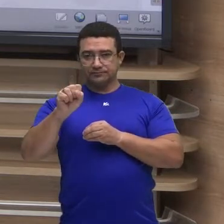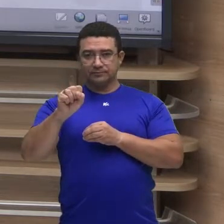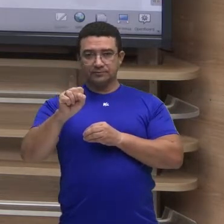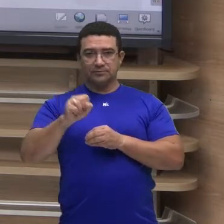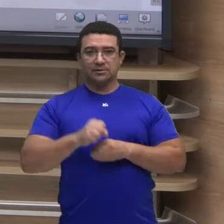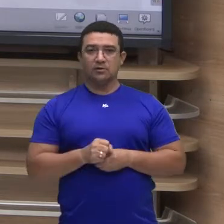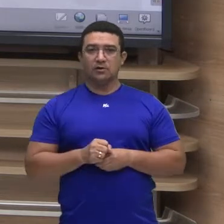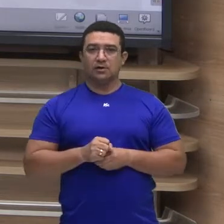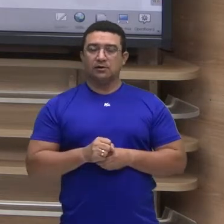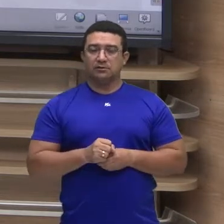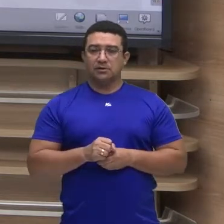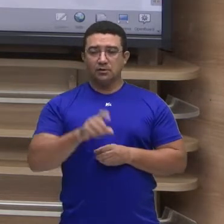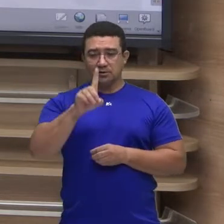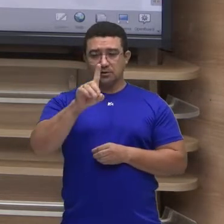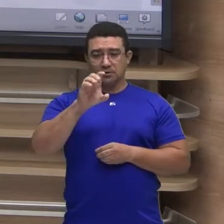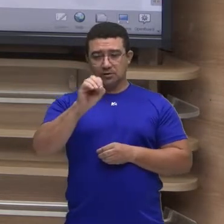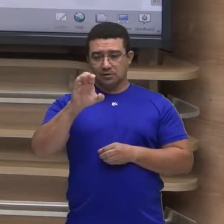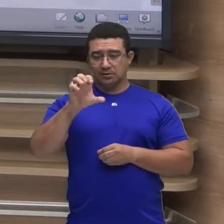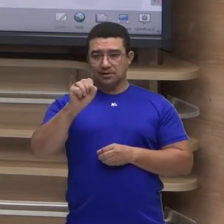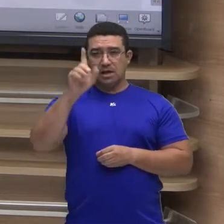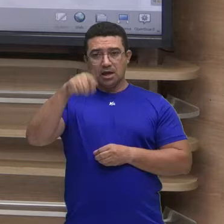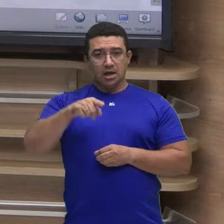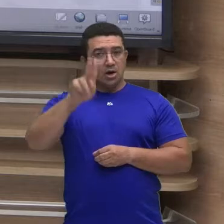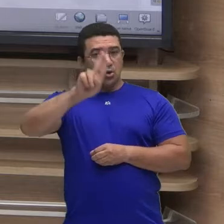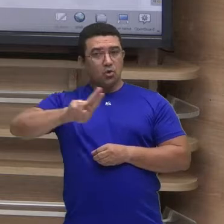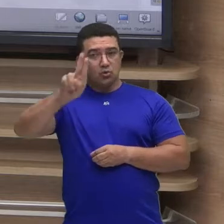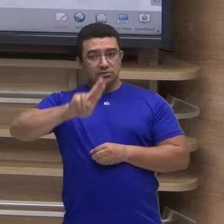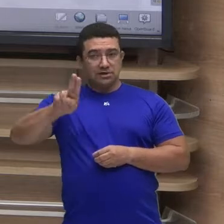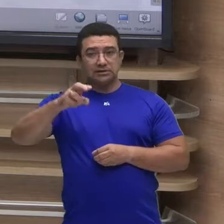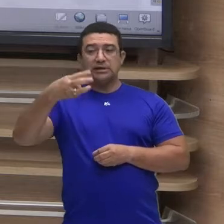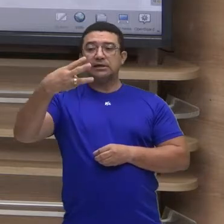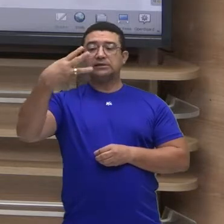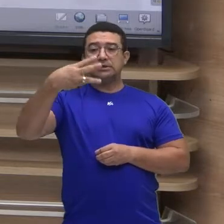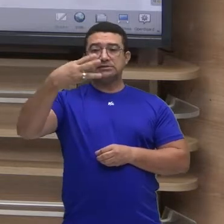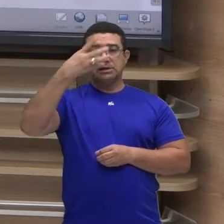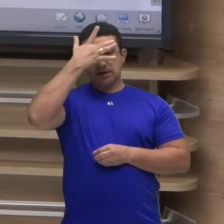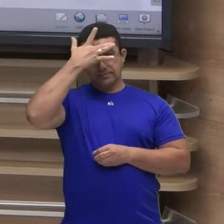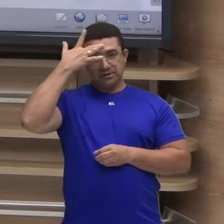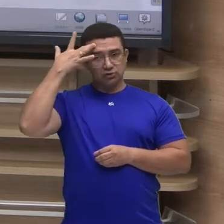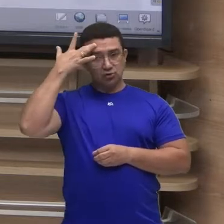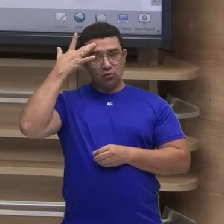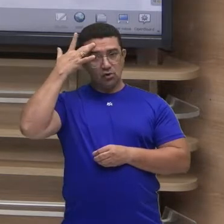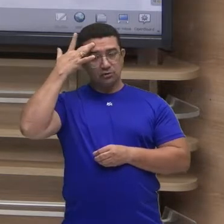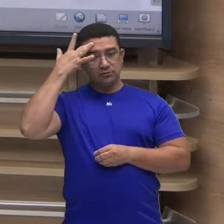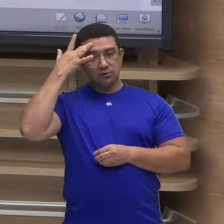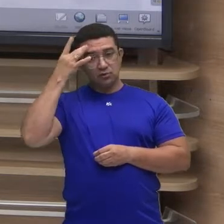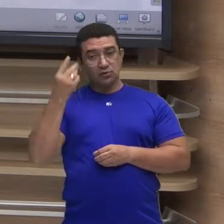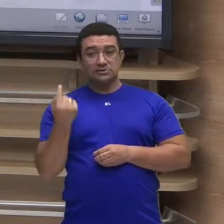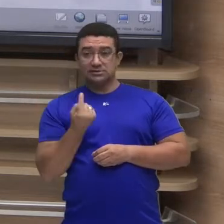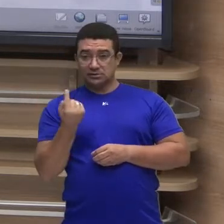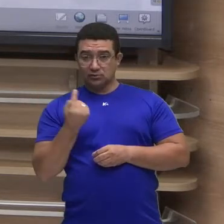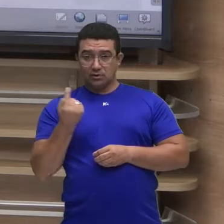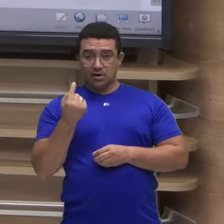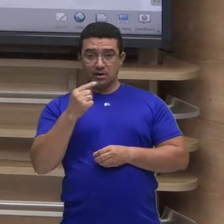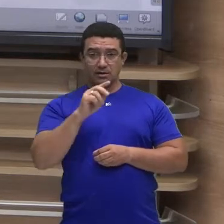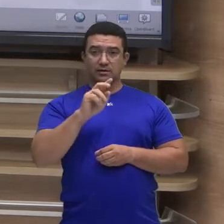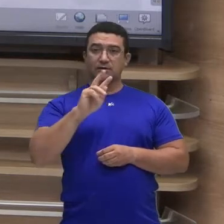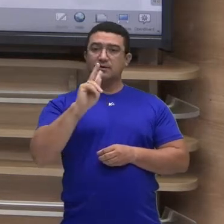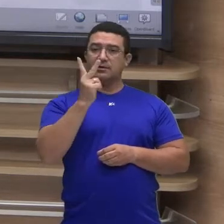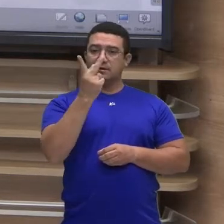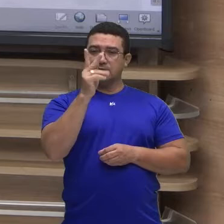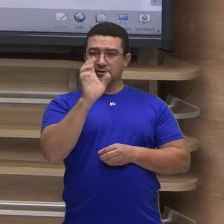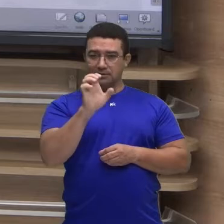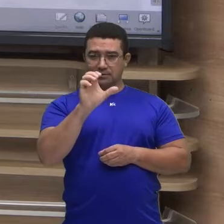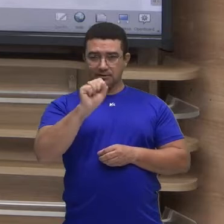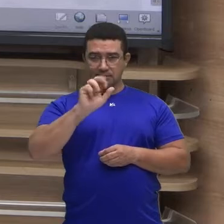esse auxiliar das é utilizado somente com a terceira pessoa do singular, que é quem? He, she, you,